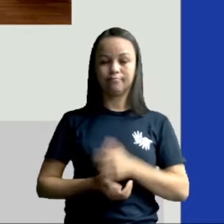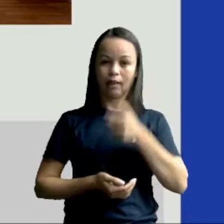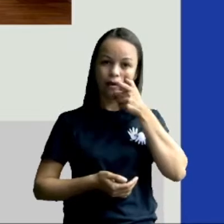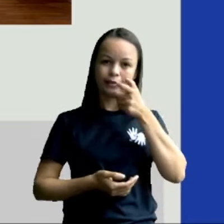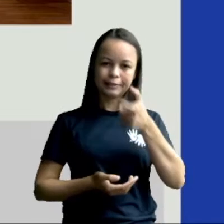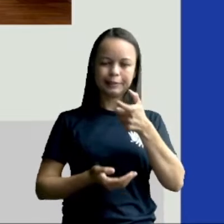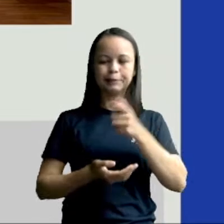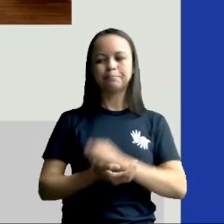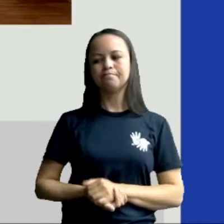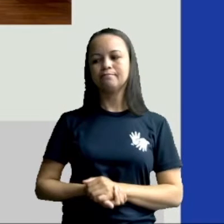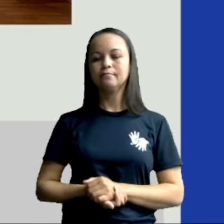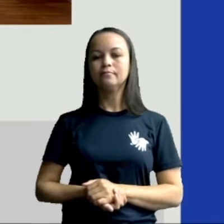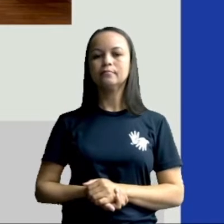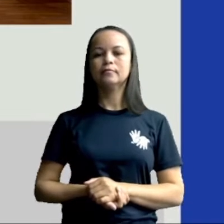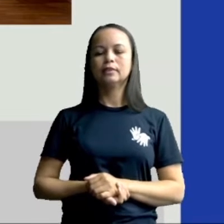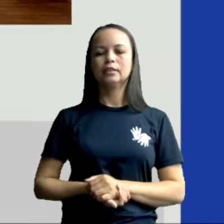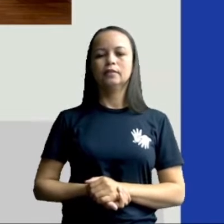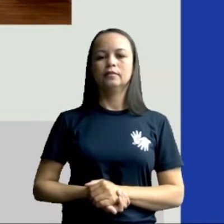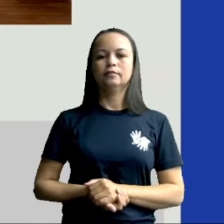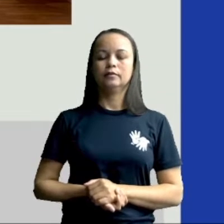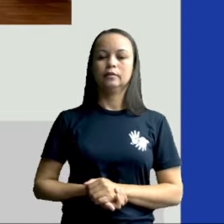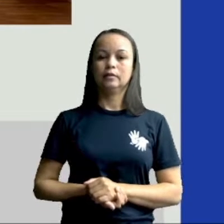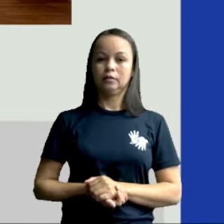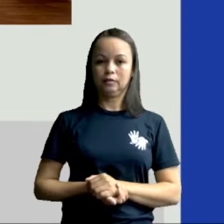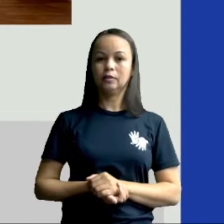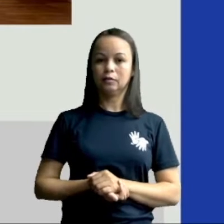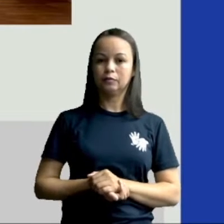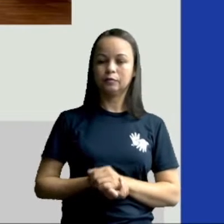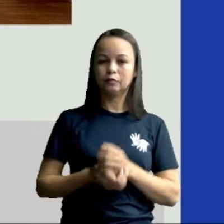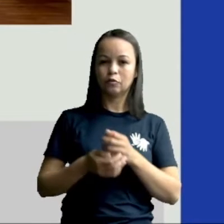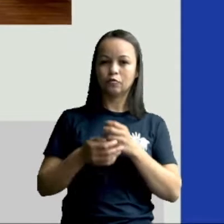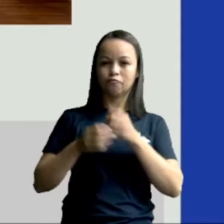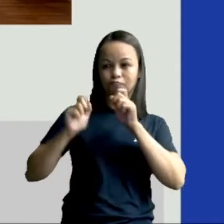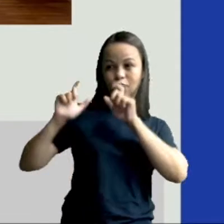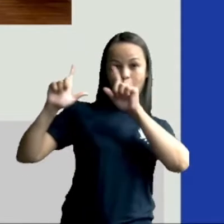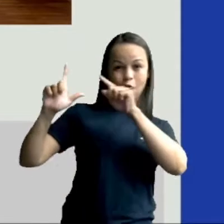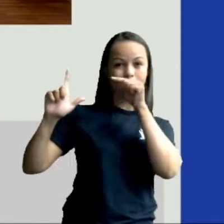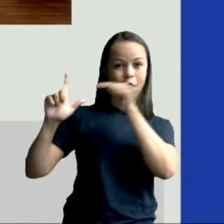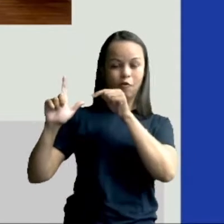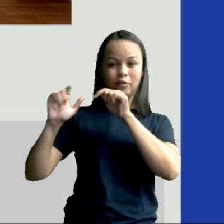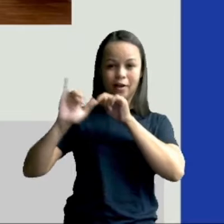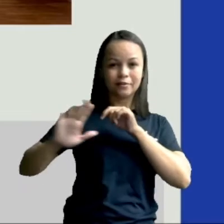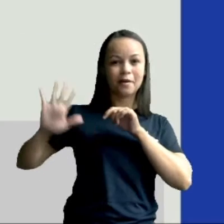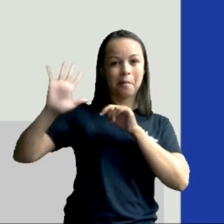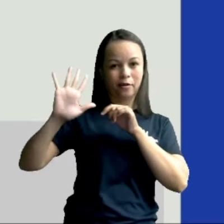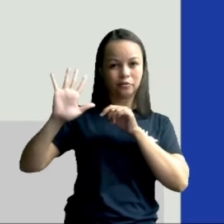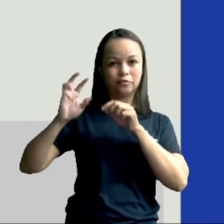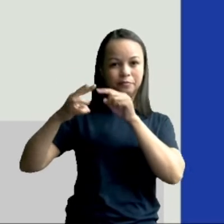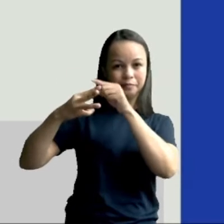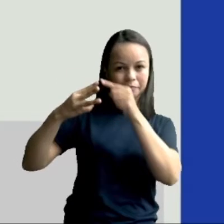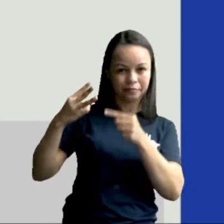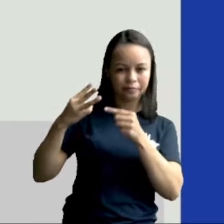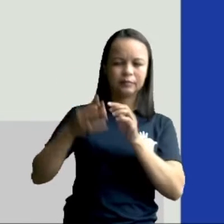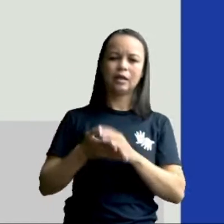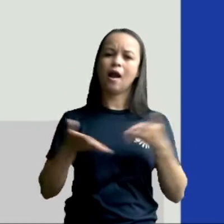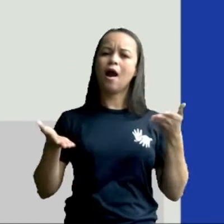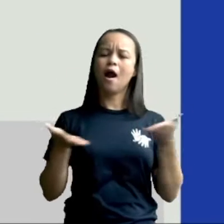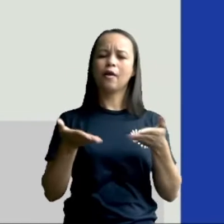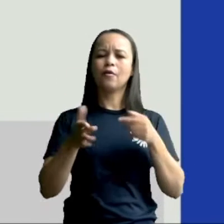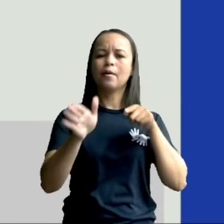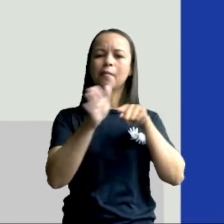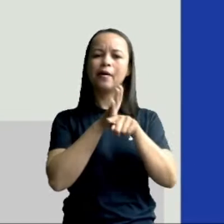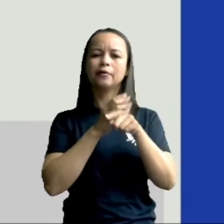Interessante, né? Vamos lá, vamos seguindo. Focou nas imagens? Ótimo. Vamos para as perguntas e as